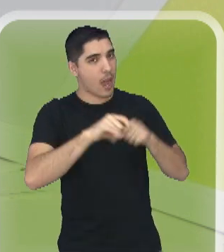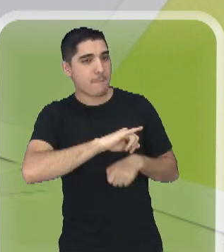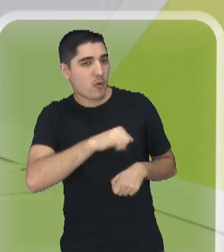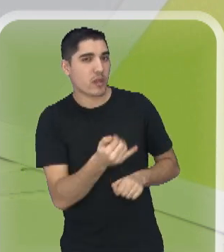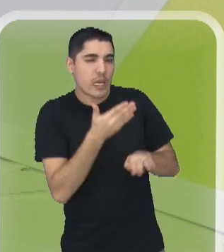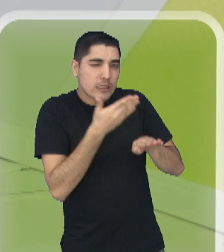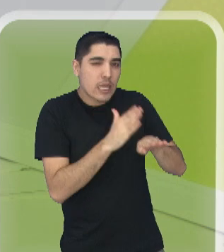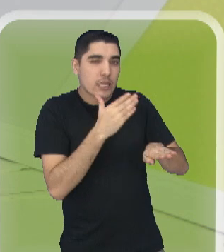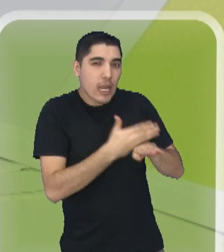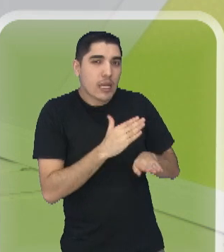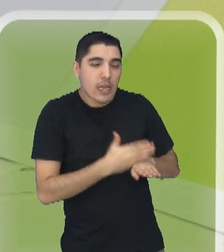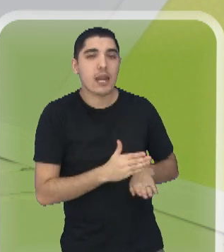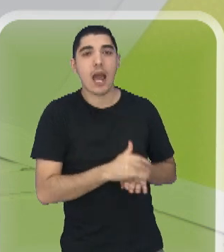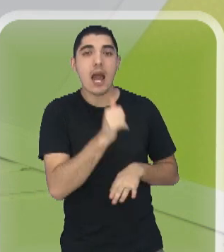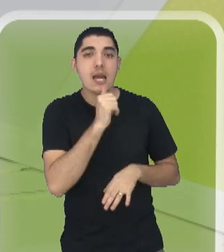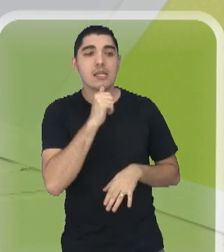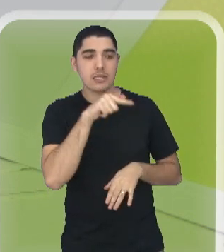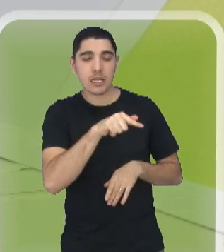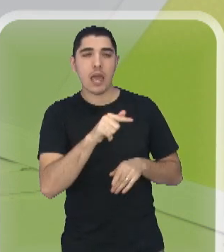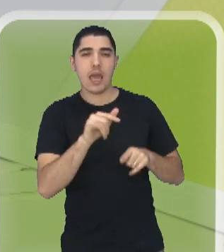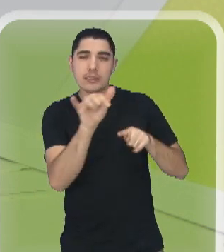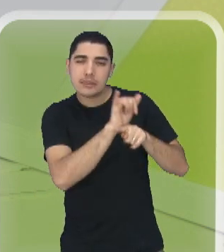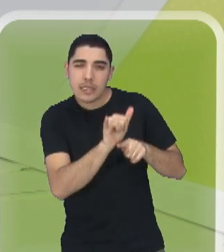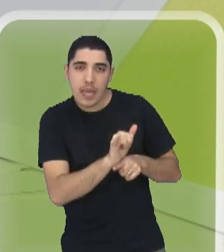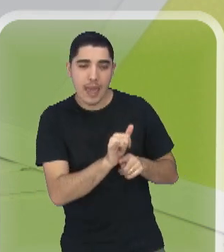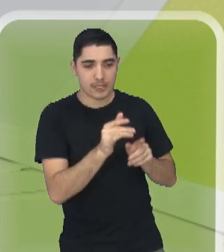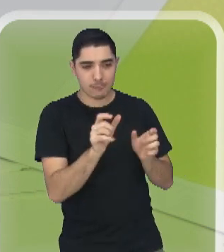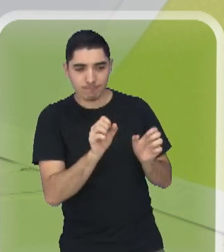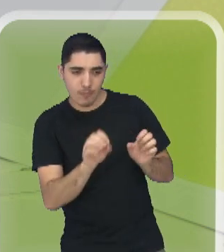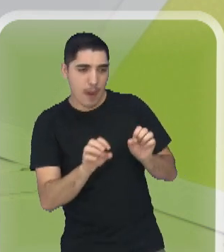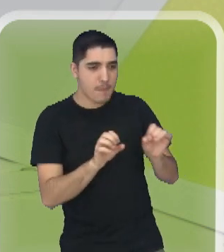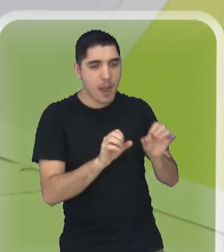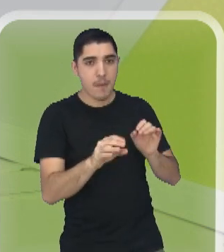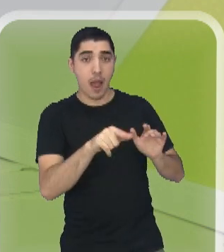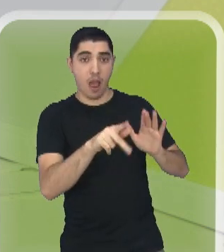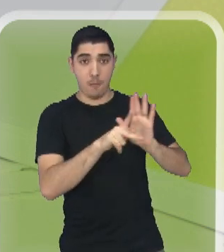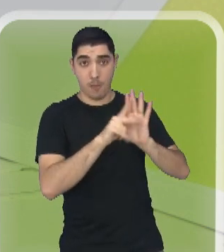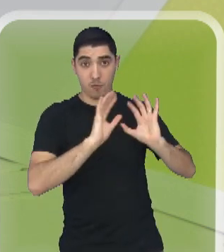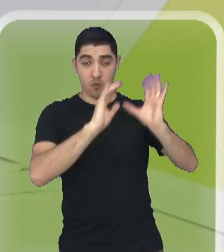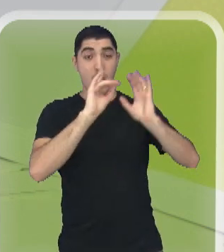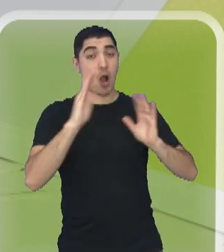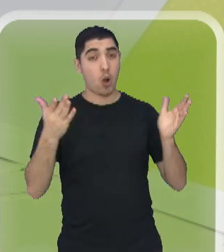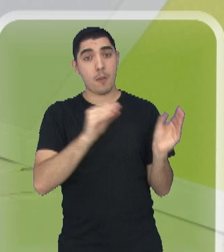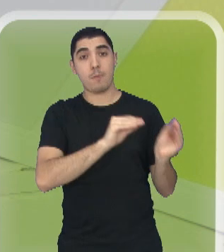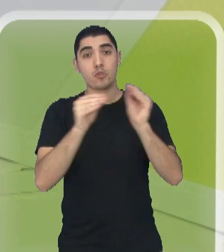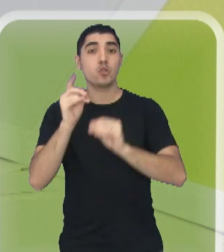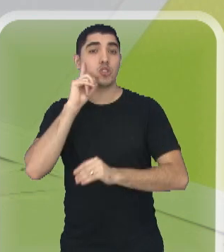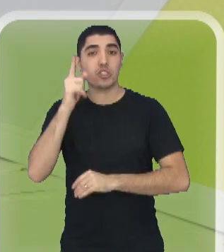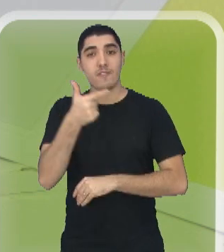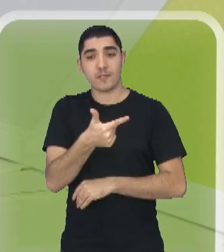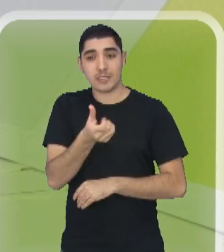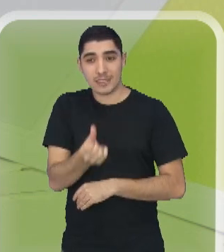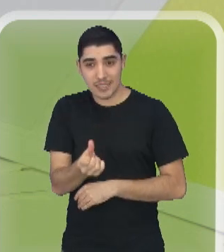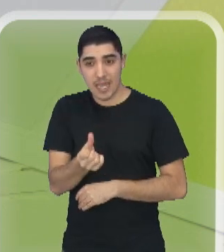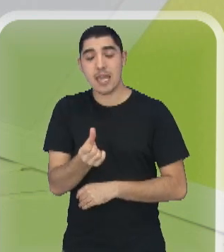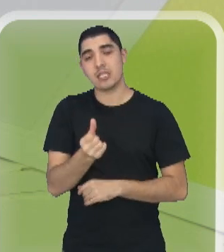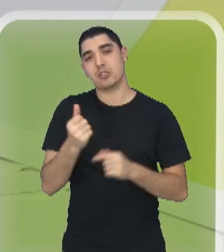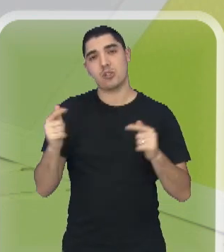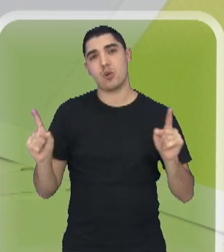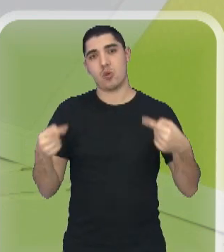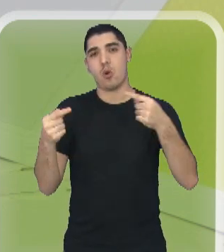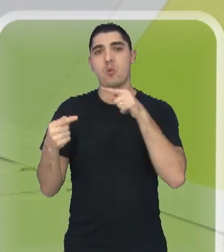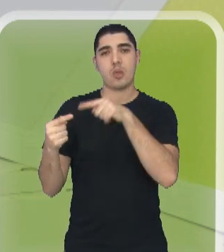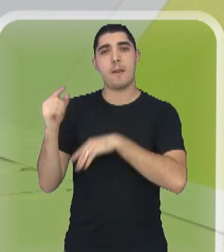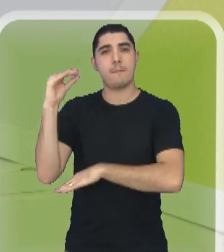para aprimorar a parte tática das meninas que vão entrar em quadra somente no dia 26 contra o Mogi. O